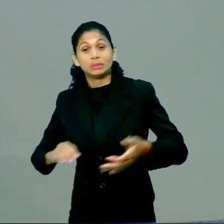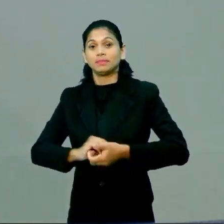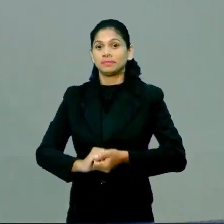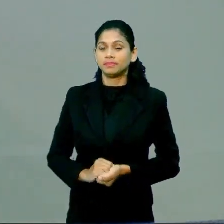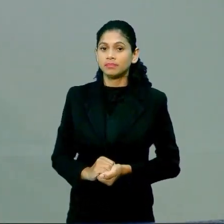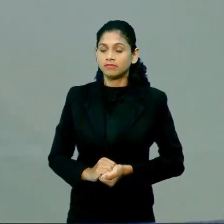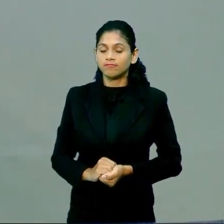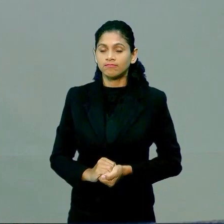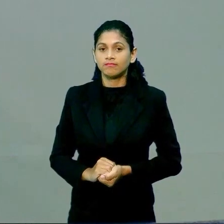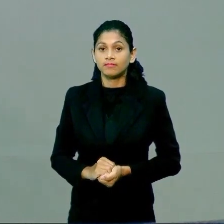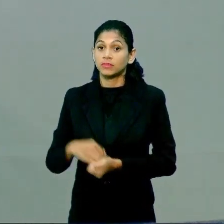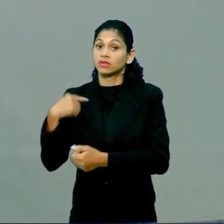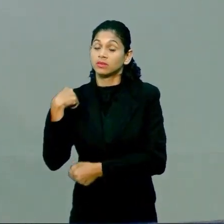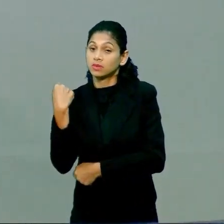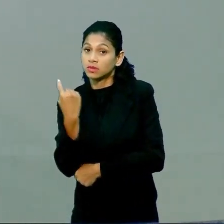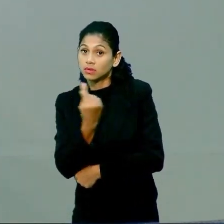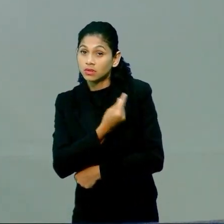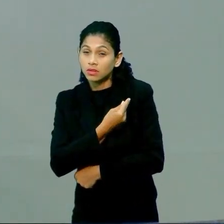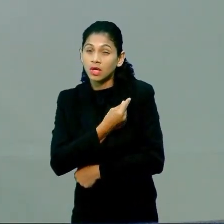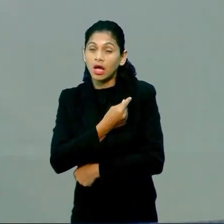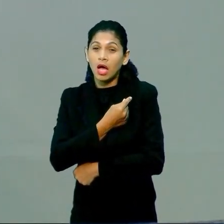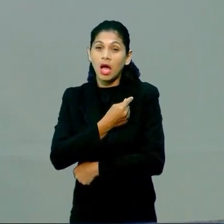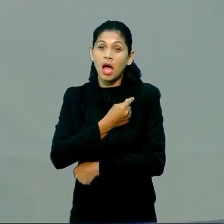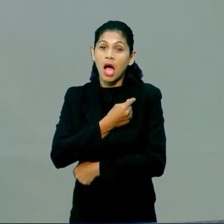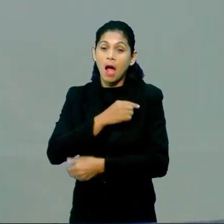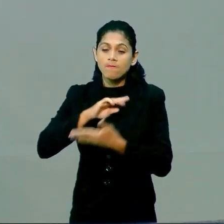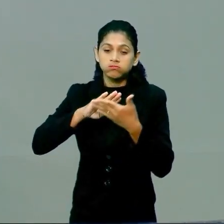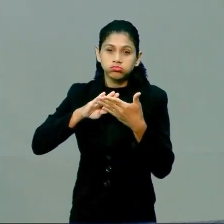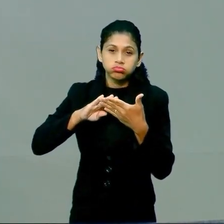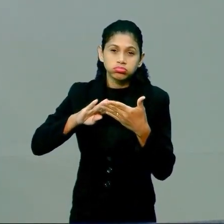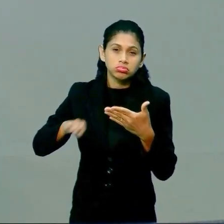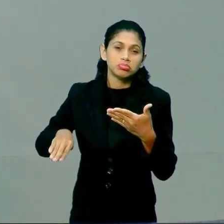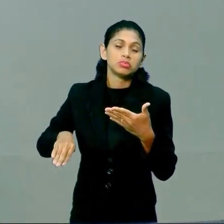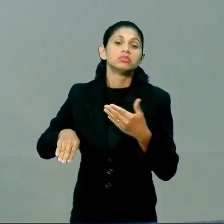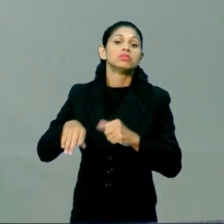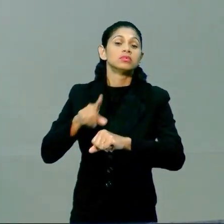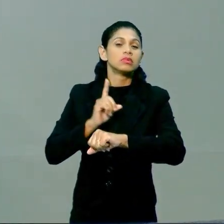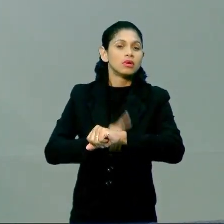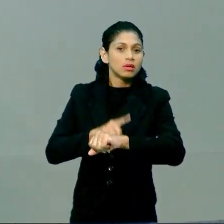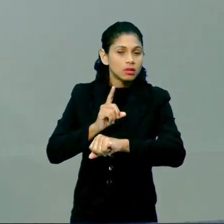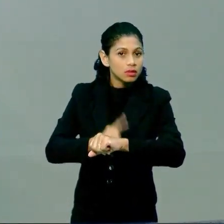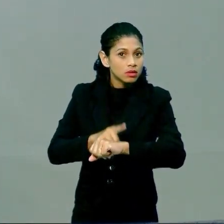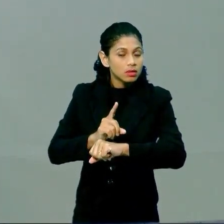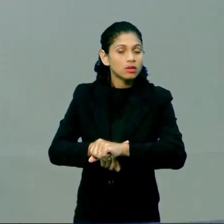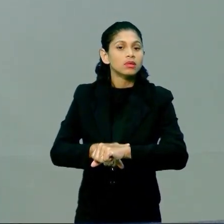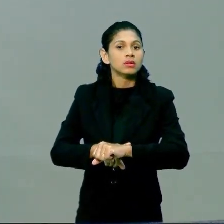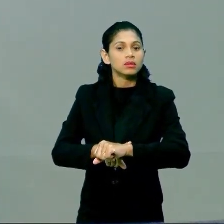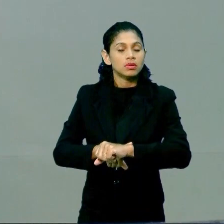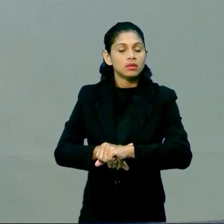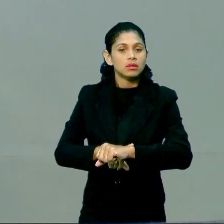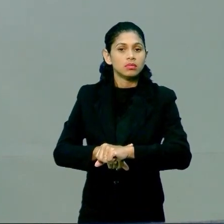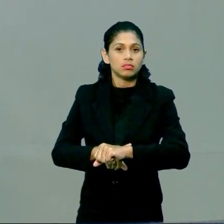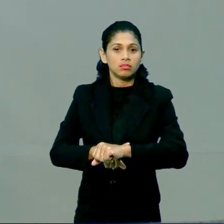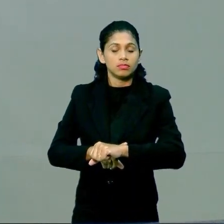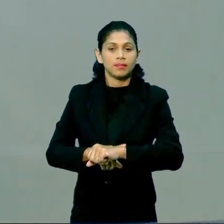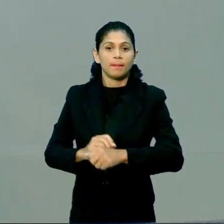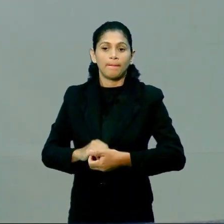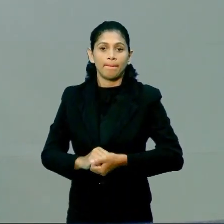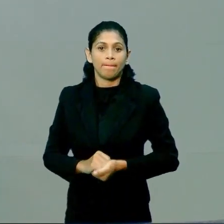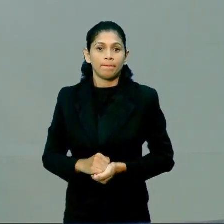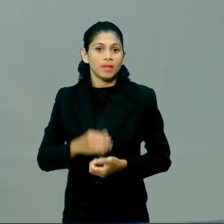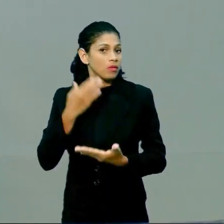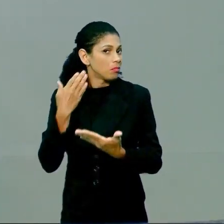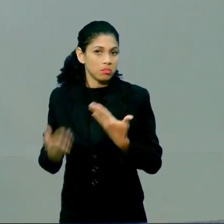digo a gente não vai perder tempo ó a não ser que seja necessário a gente ficar preso né na